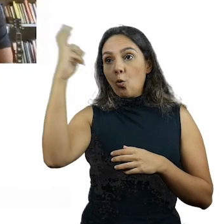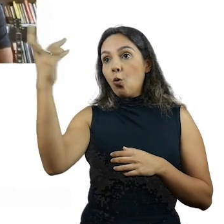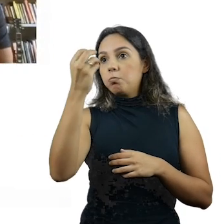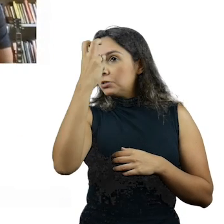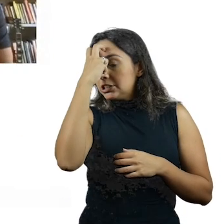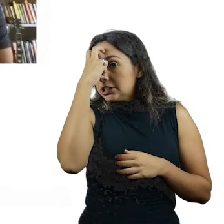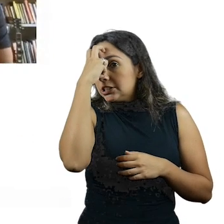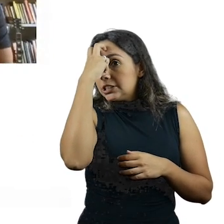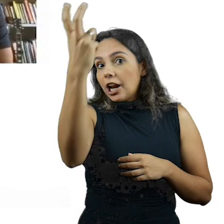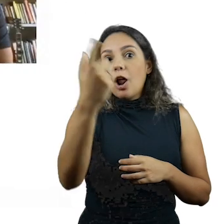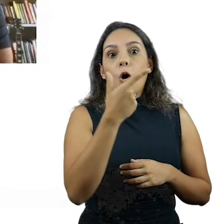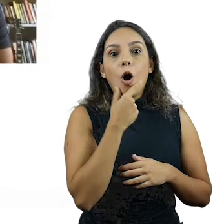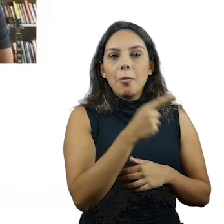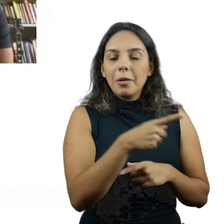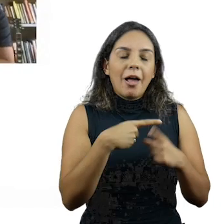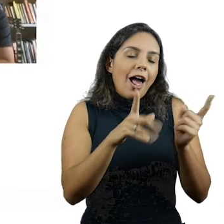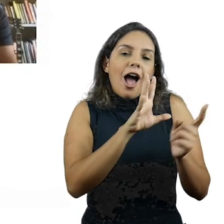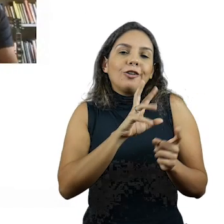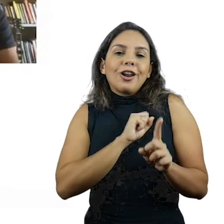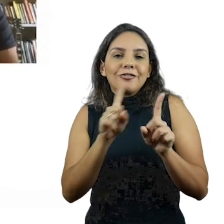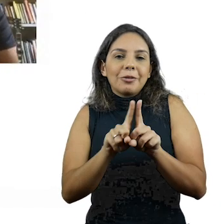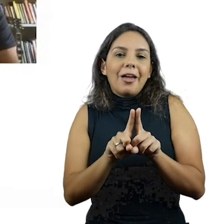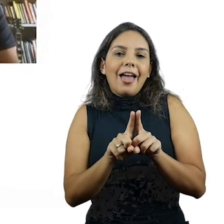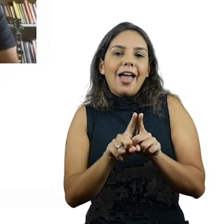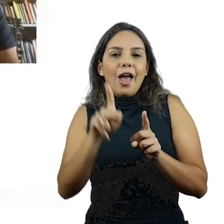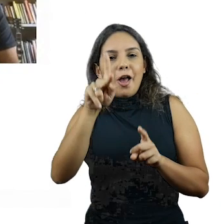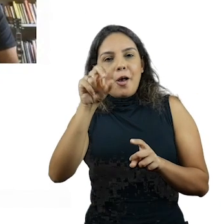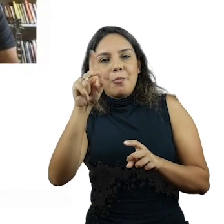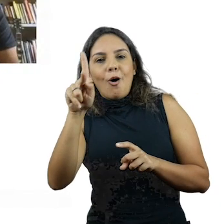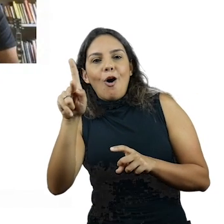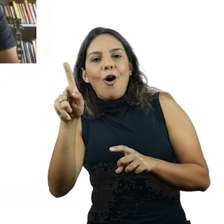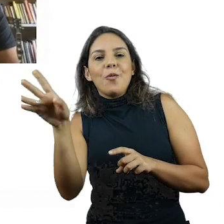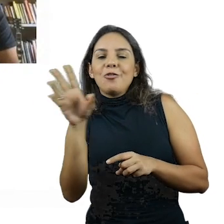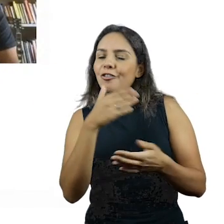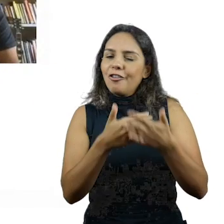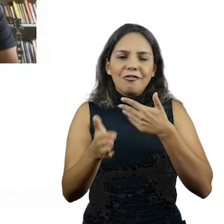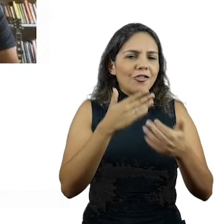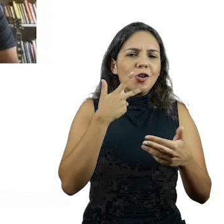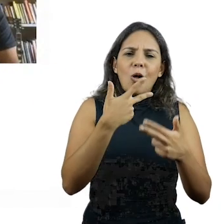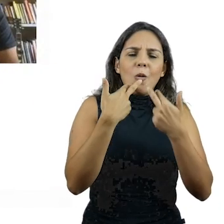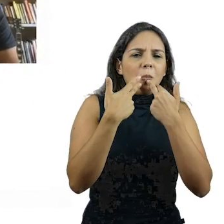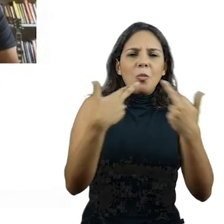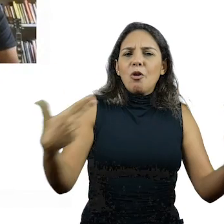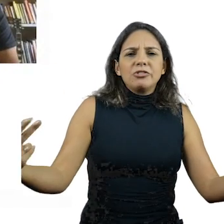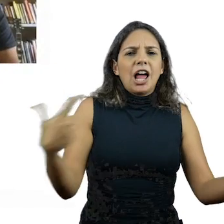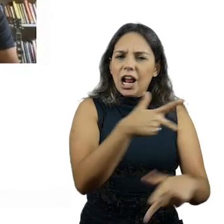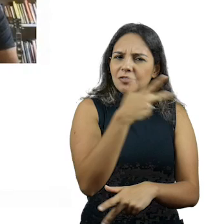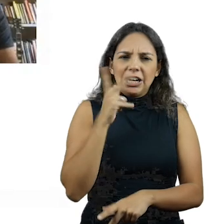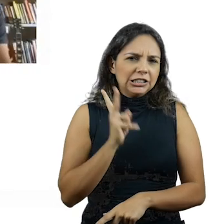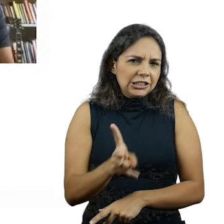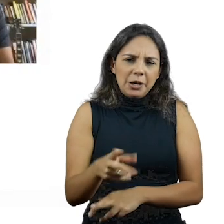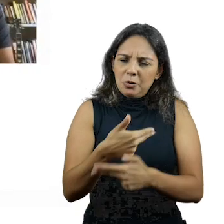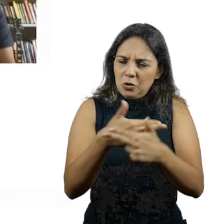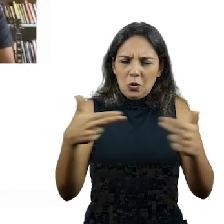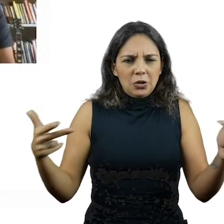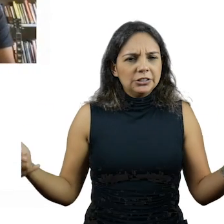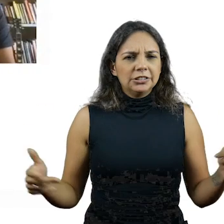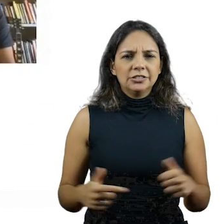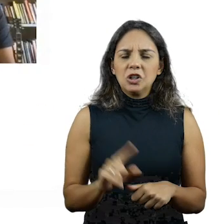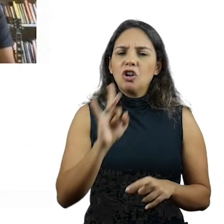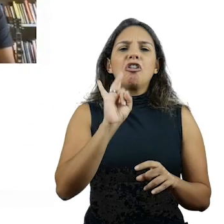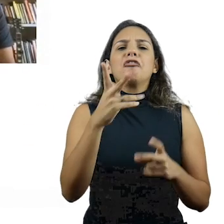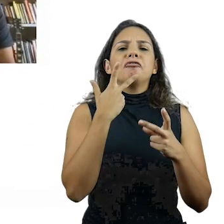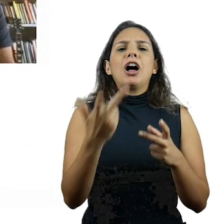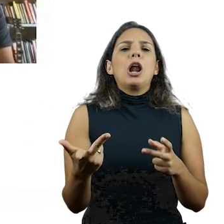tempo ele adorava a cultura pop, ele embarcava em qualquer uma, falava de qualquer assunto e quando estava junto com a gente, ele não ficava